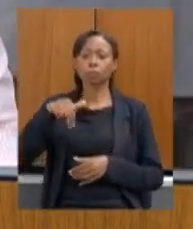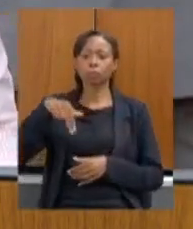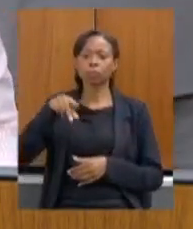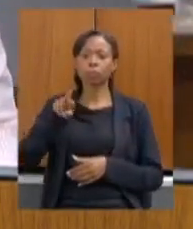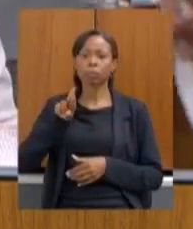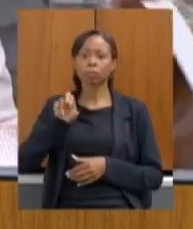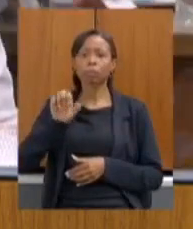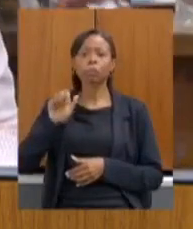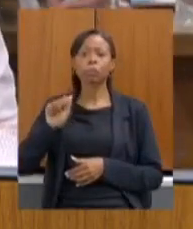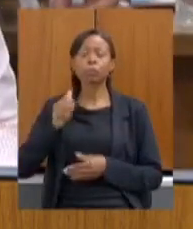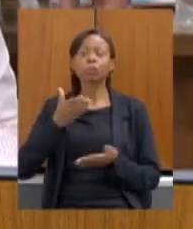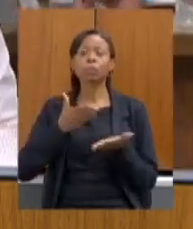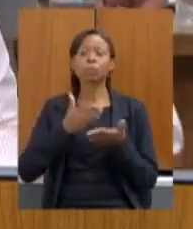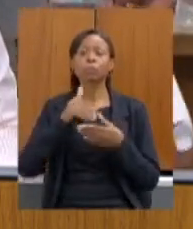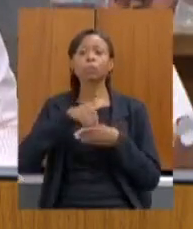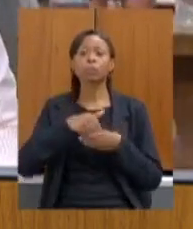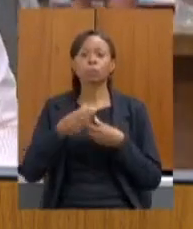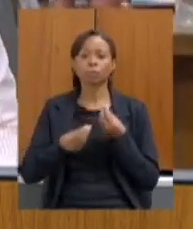Jesus.